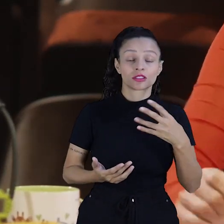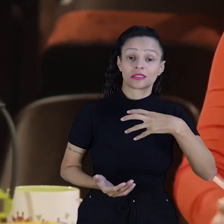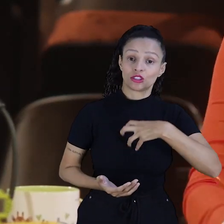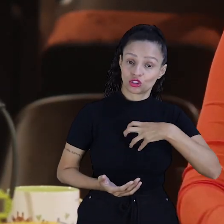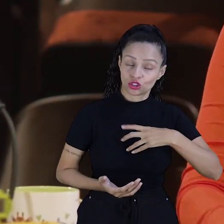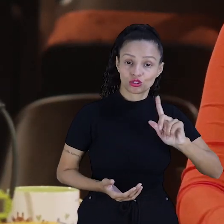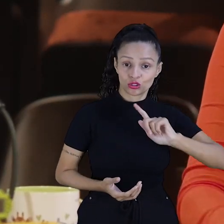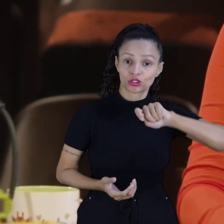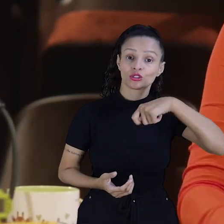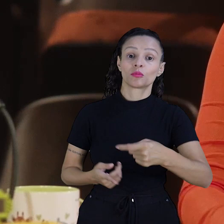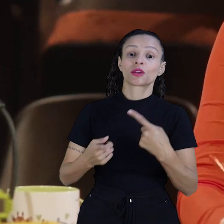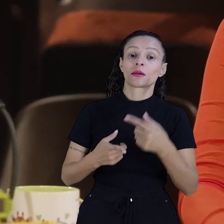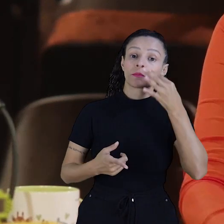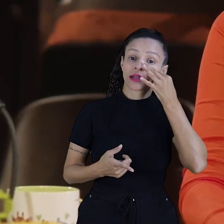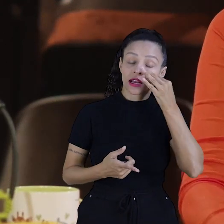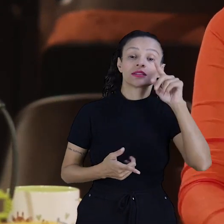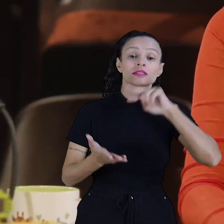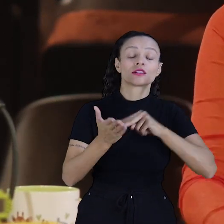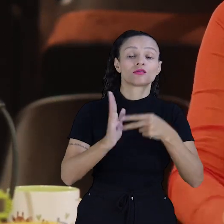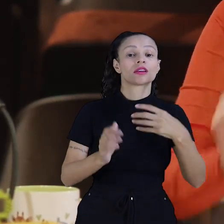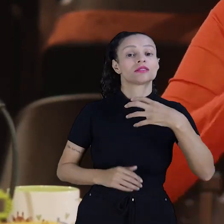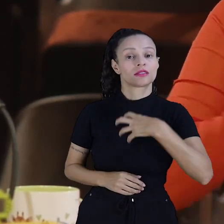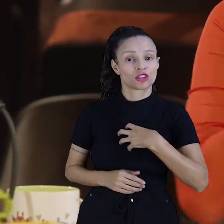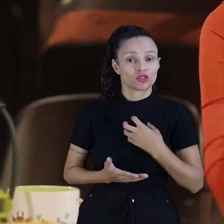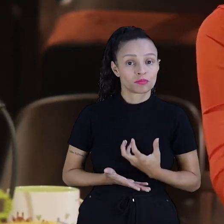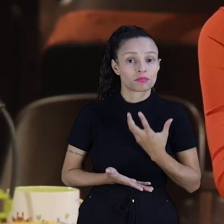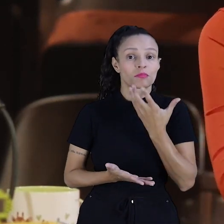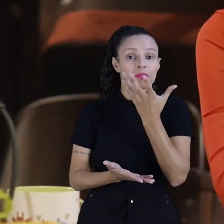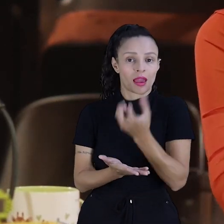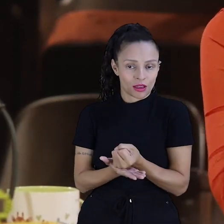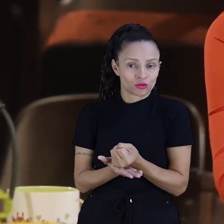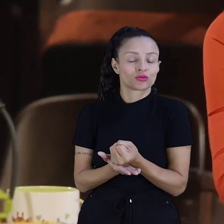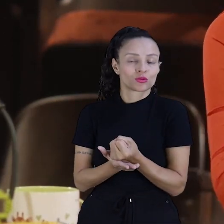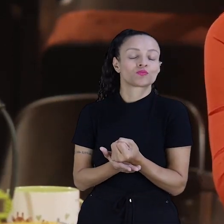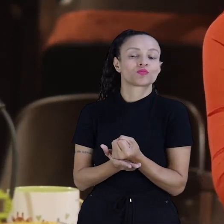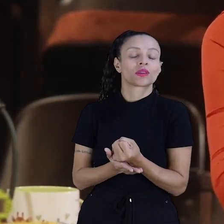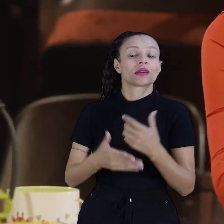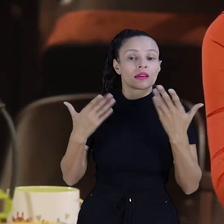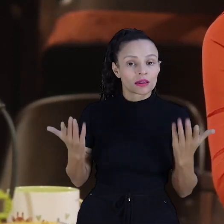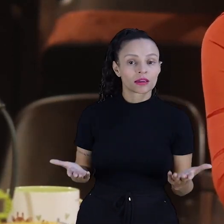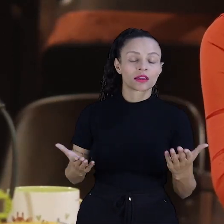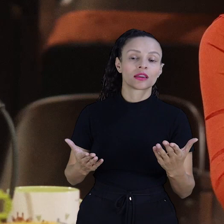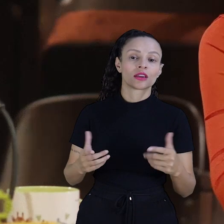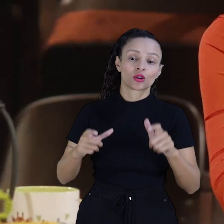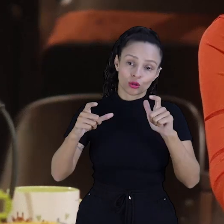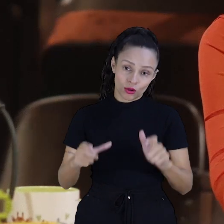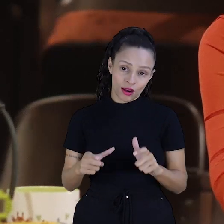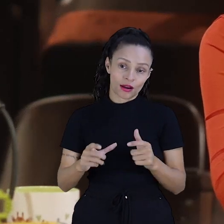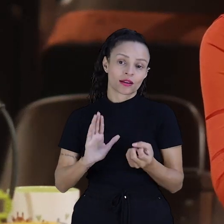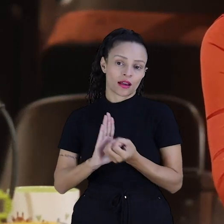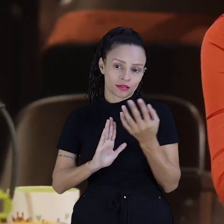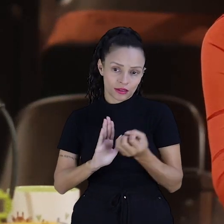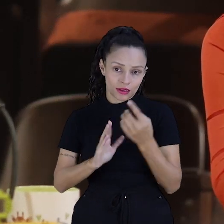né? Dando um sentido, porque materialidade para mim é o sentimento que você evoca na matéria. E aí o ateliê